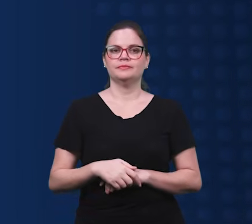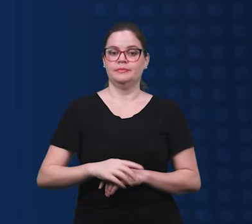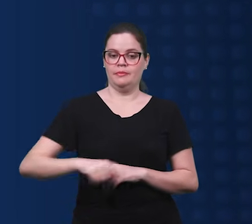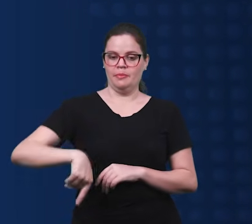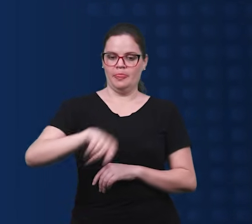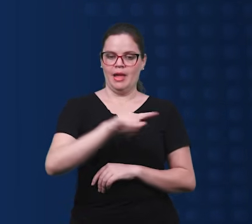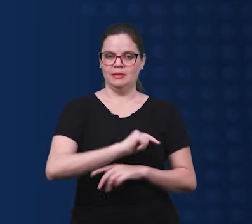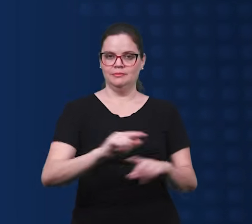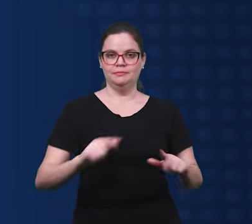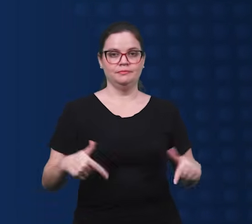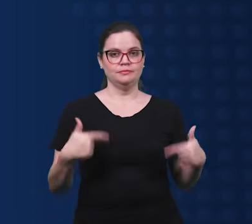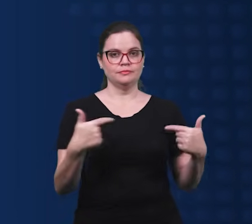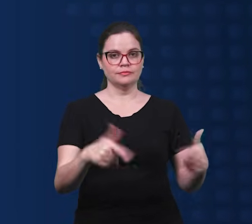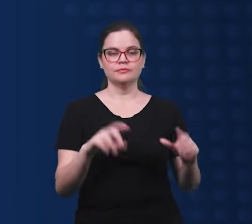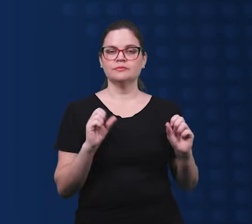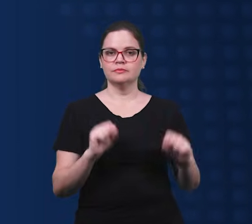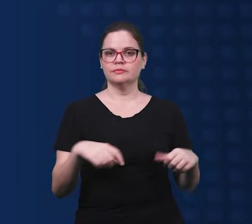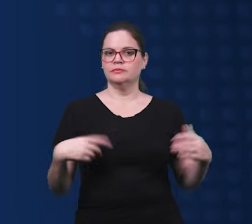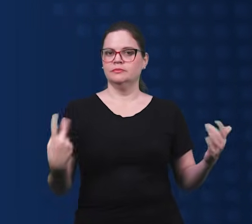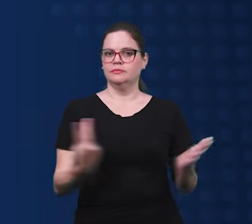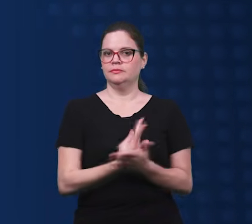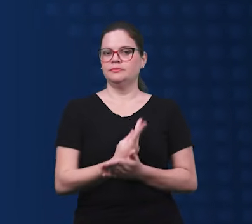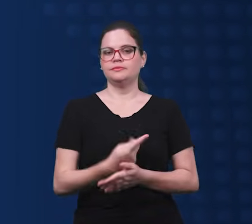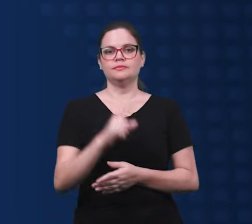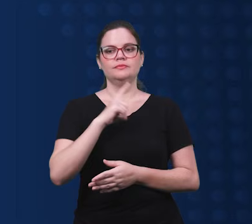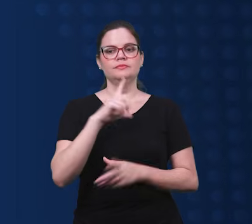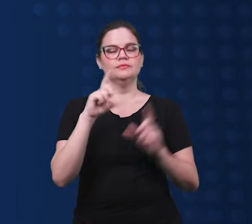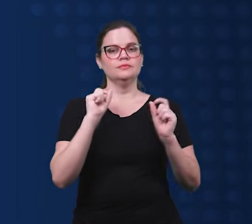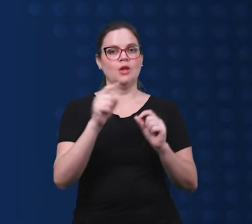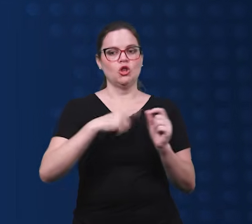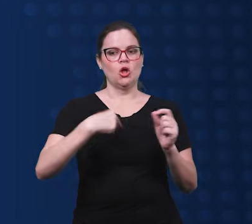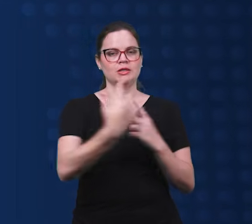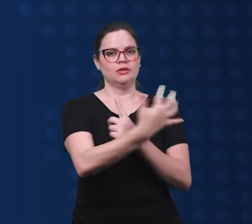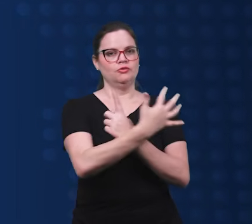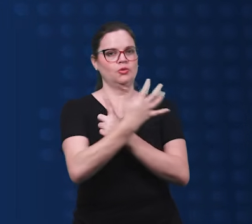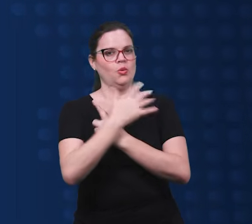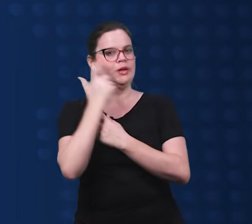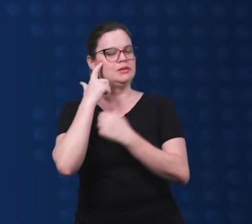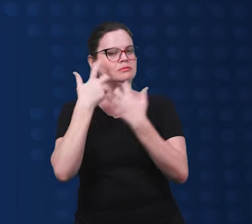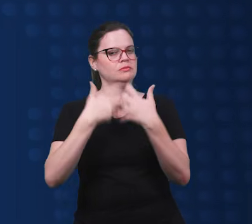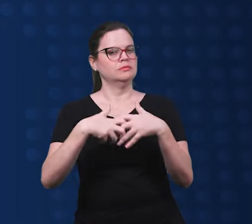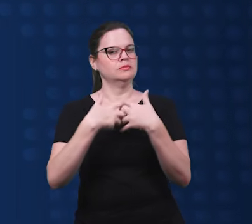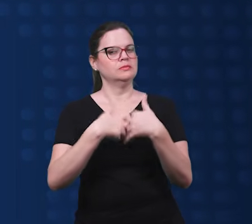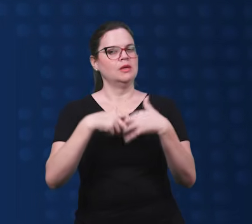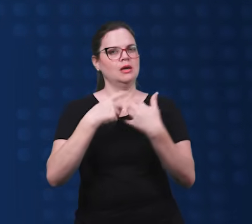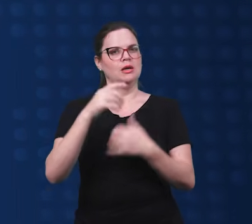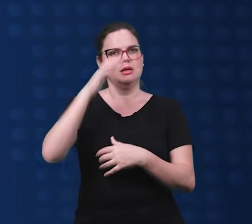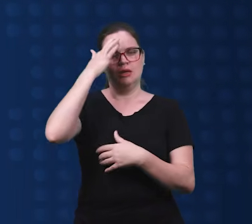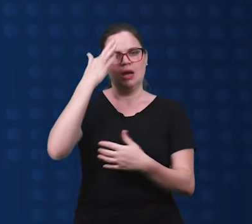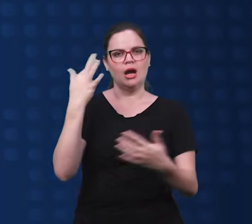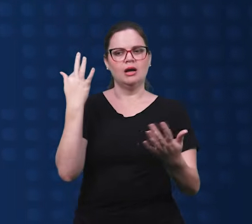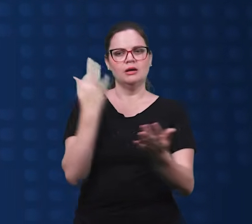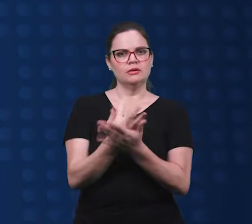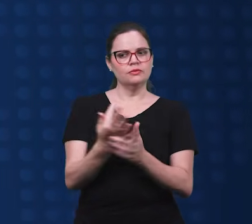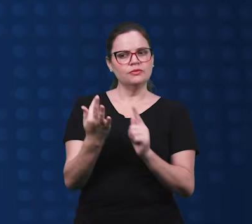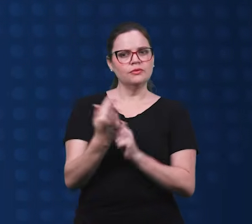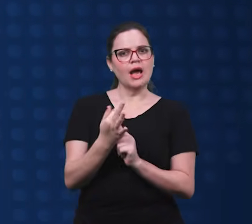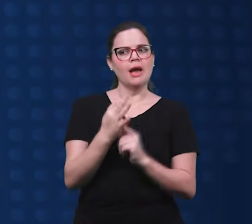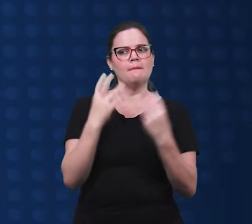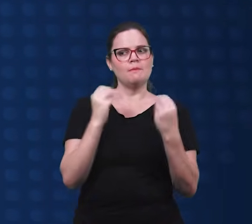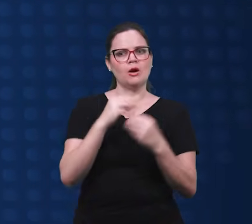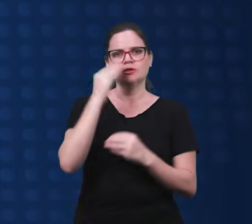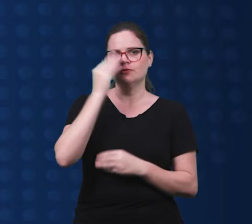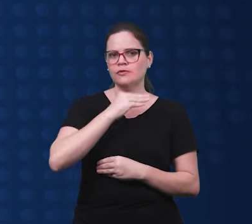movimentos podem, com certeza, provocar reflexões profundas sobre a autenticidade da fé e o compromisso com